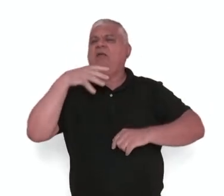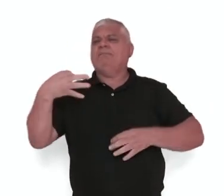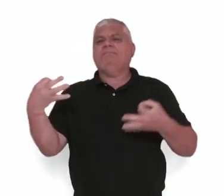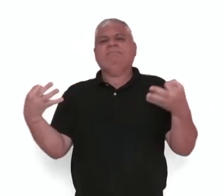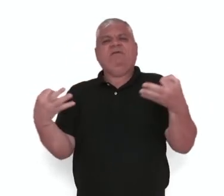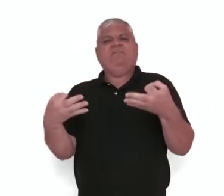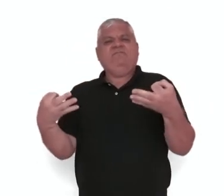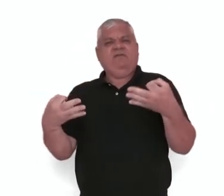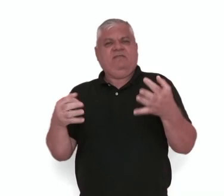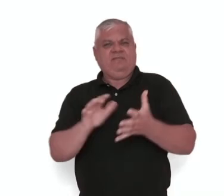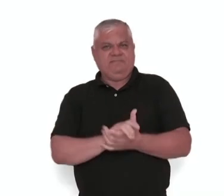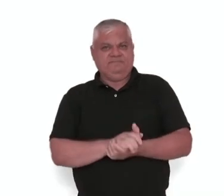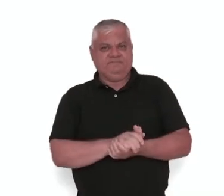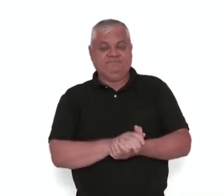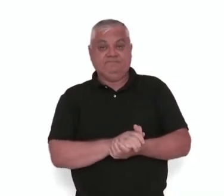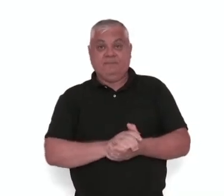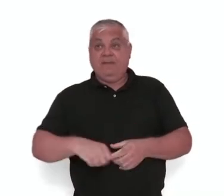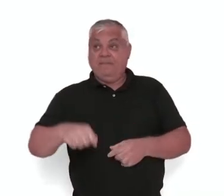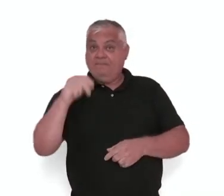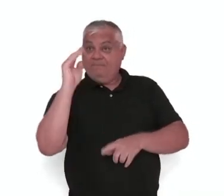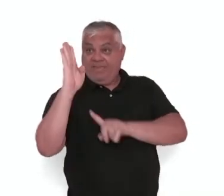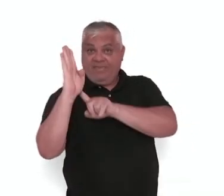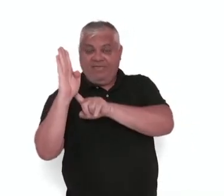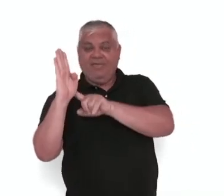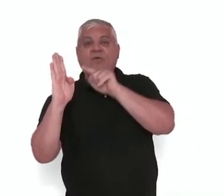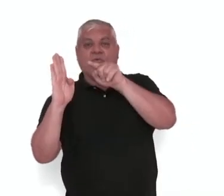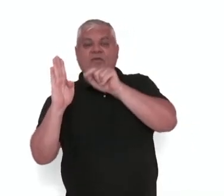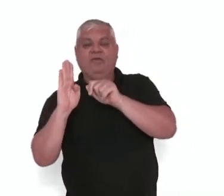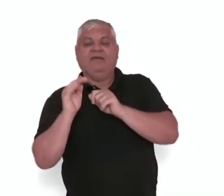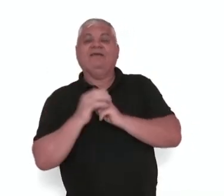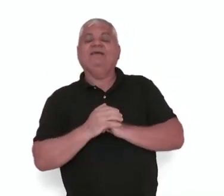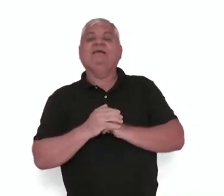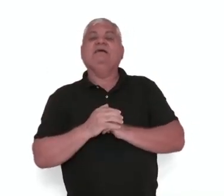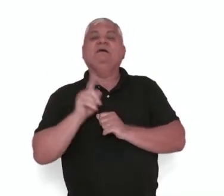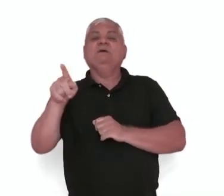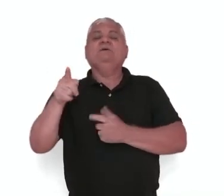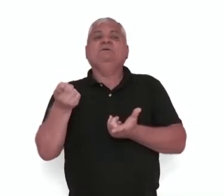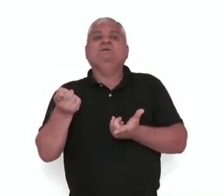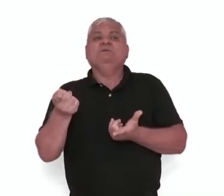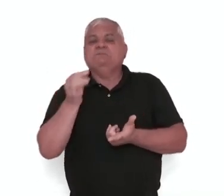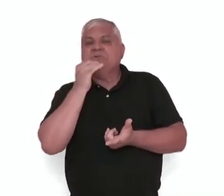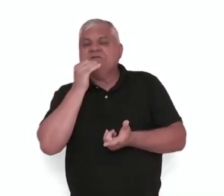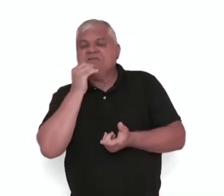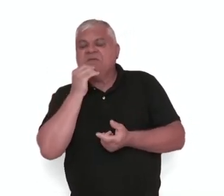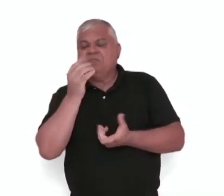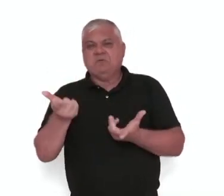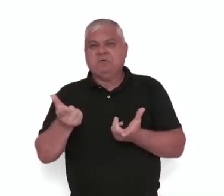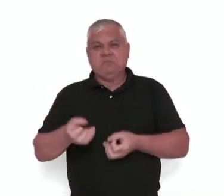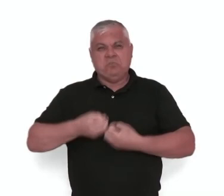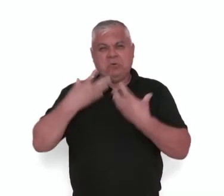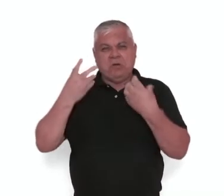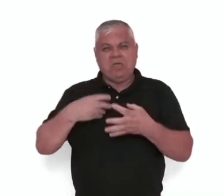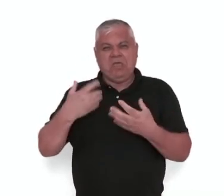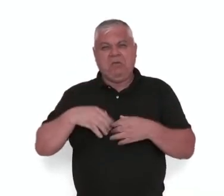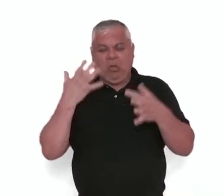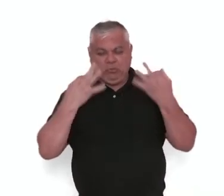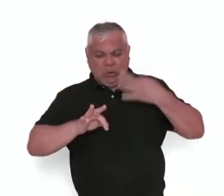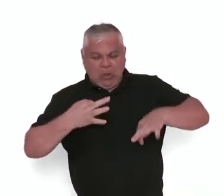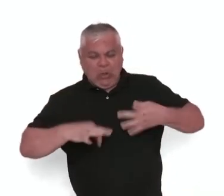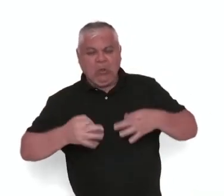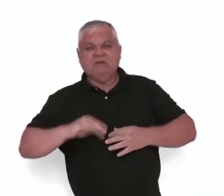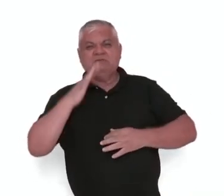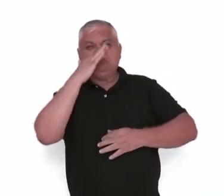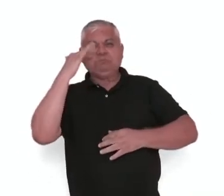abstrata. Na letra B, a outra estrofe, o poema Senhores não fede nem cheira, o que ele quis dizer com